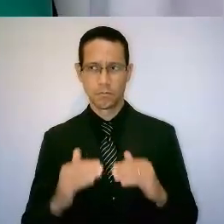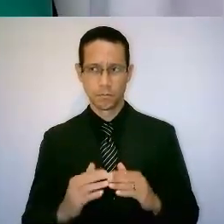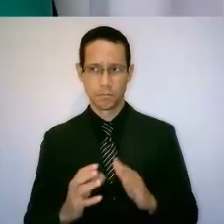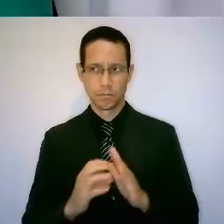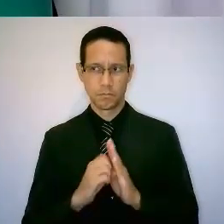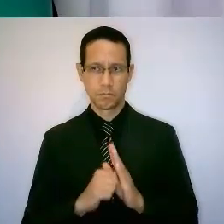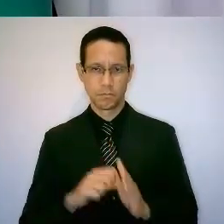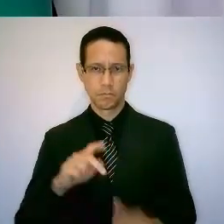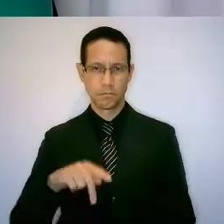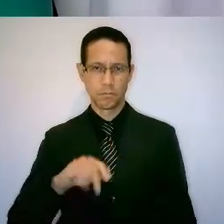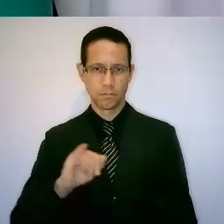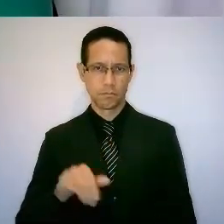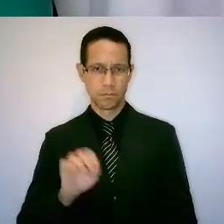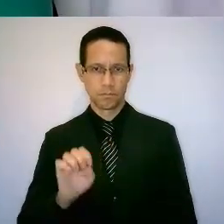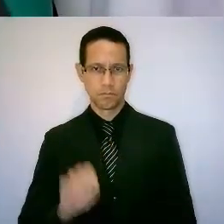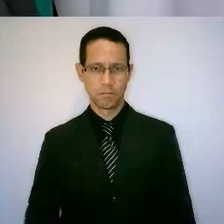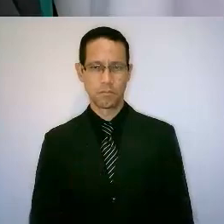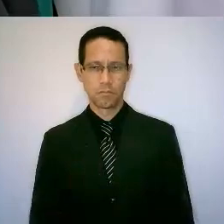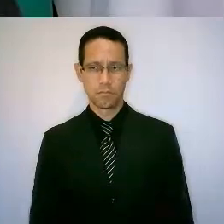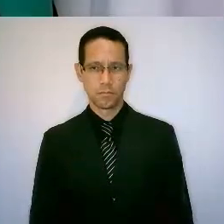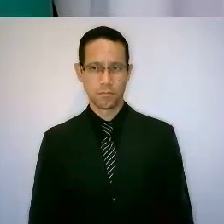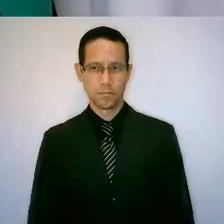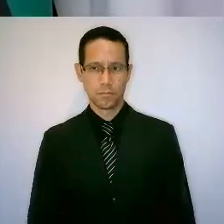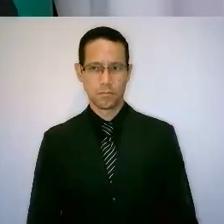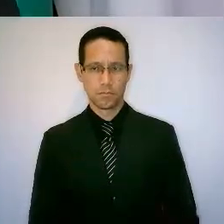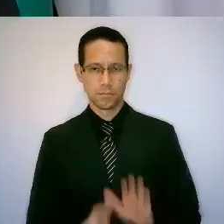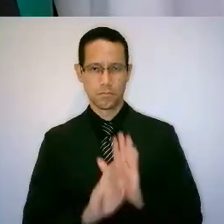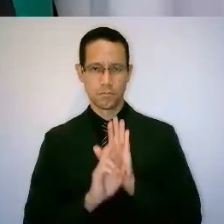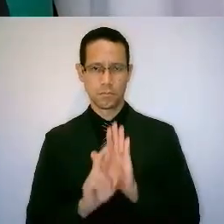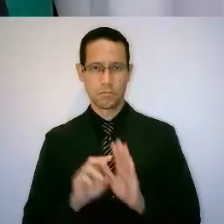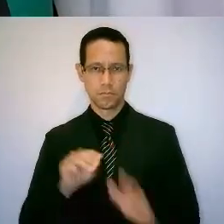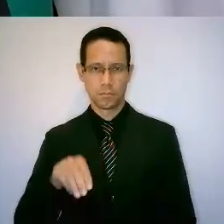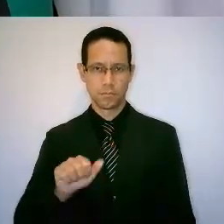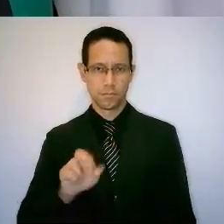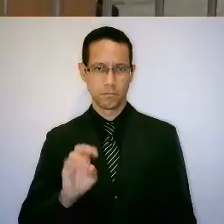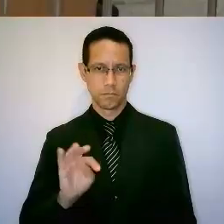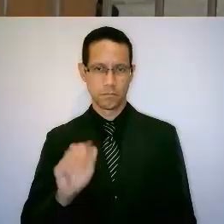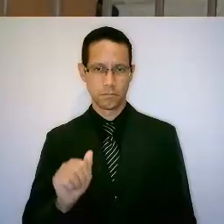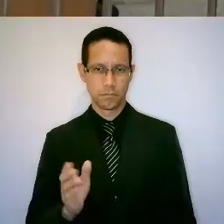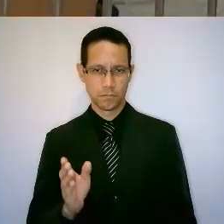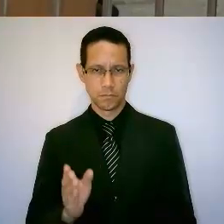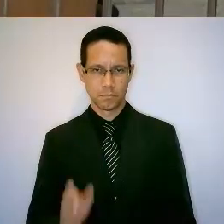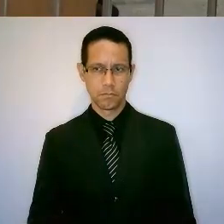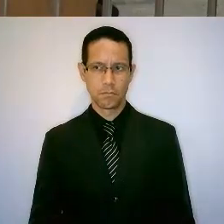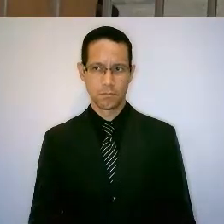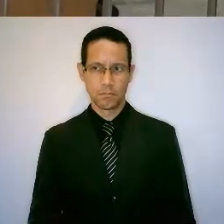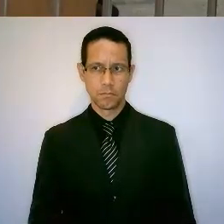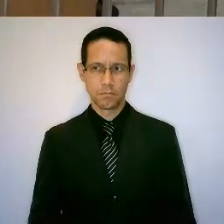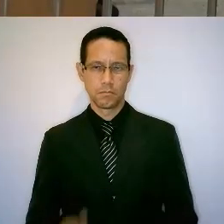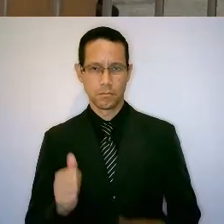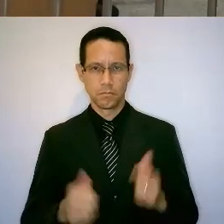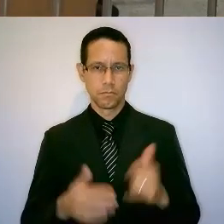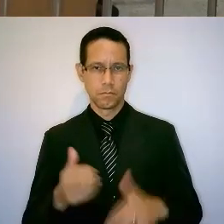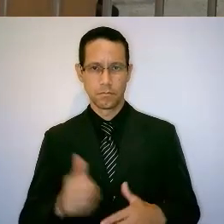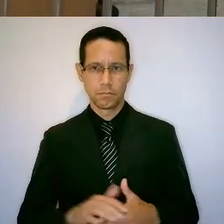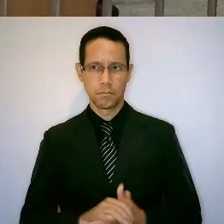pje na relatoria Dra Marta Daniel algum destaque